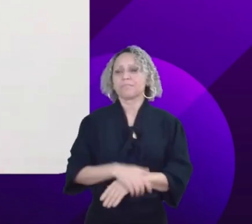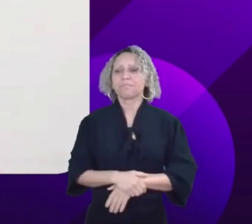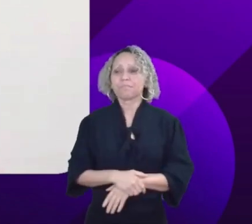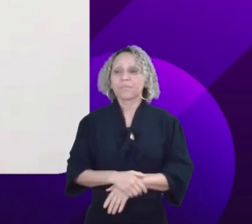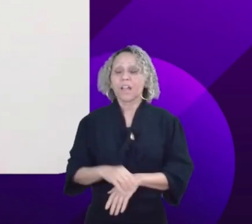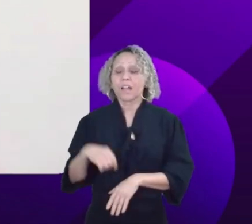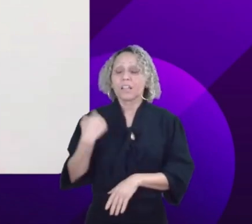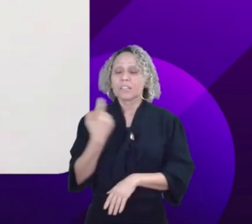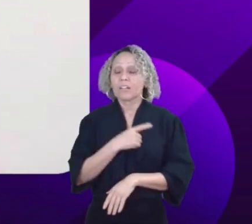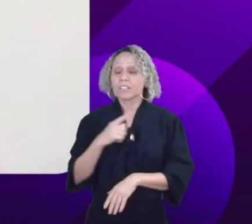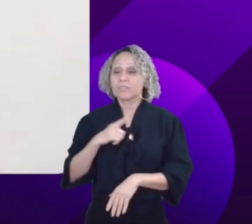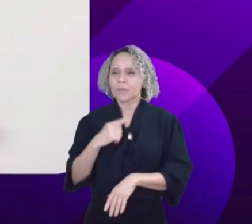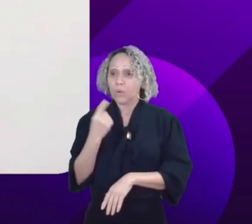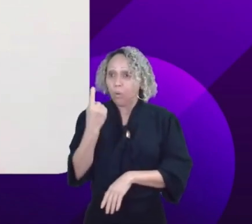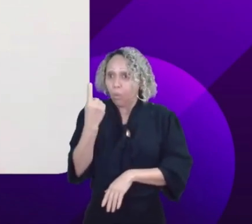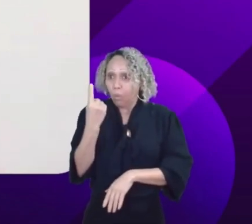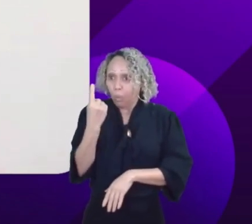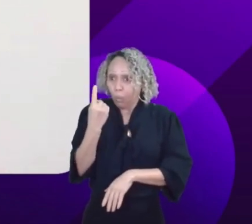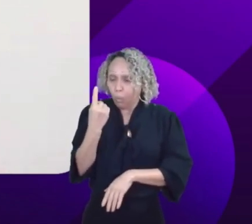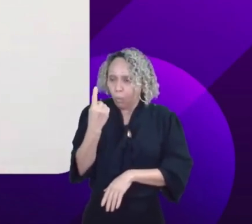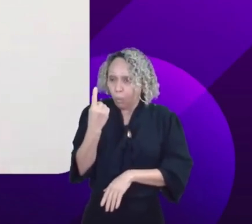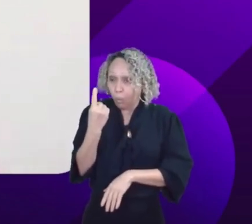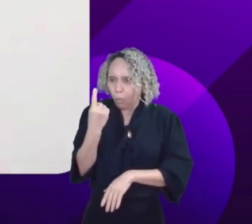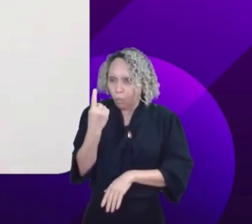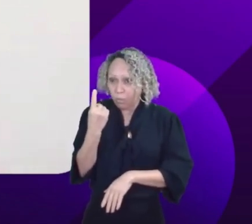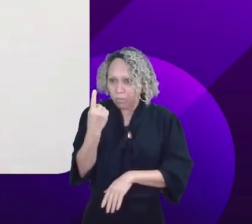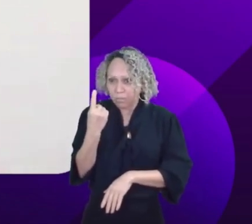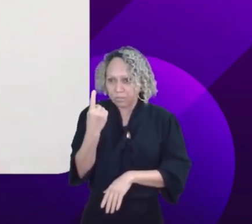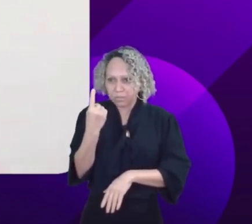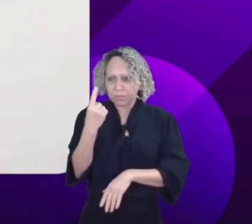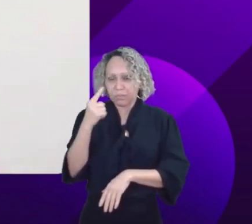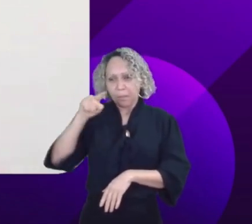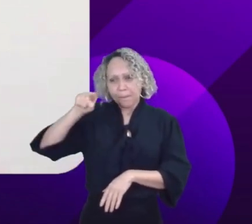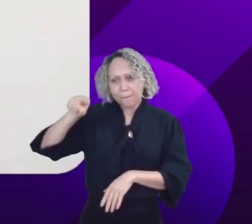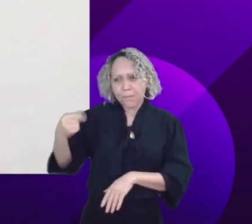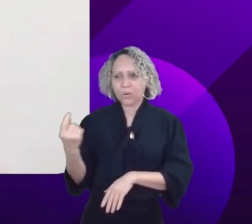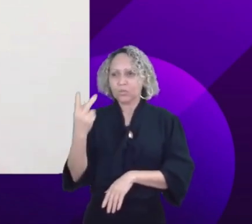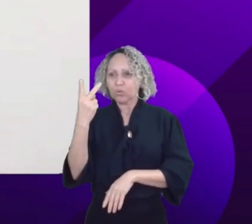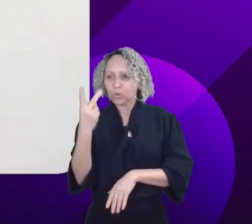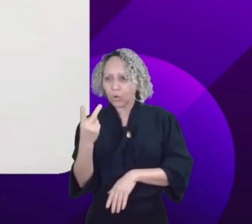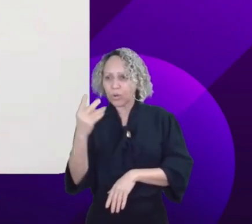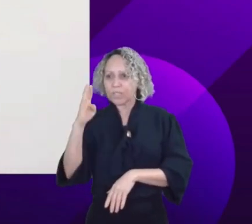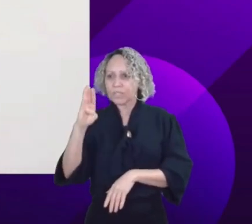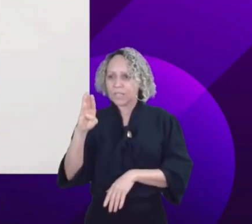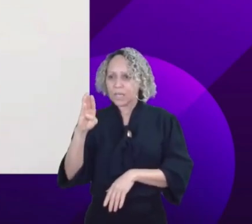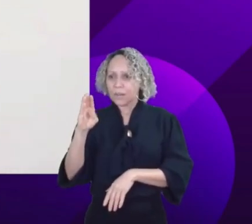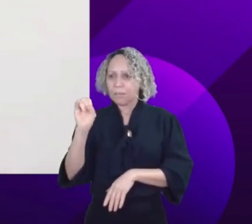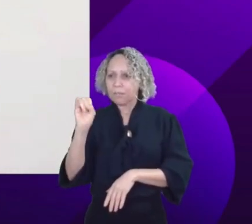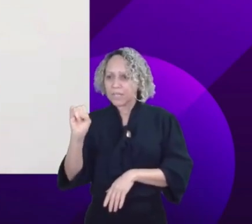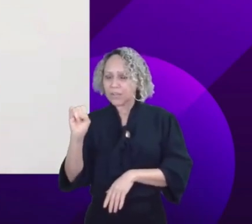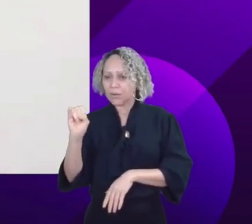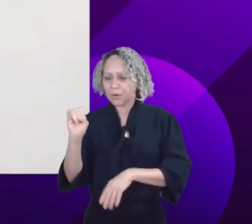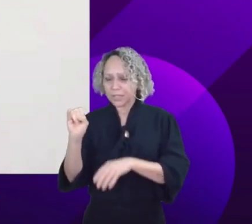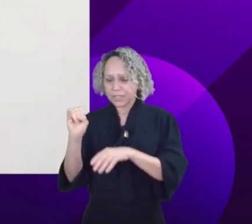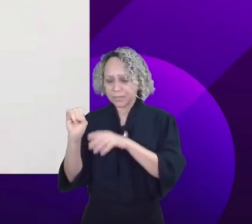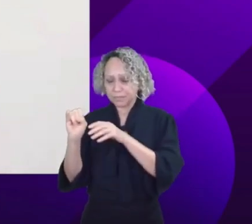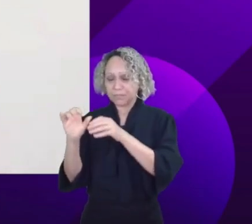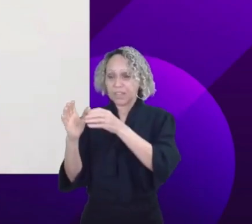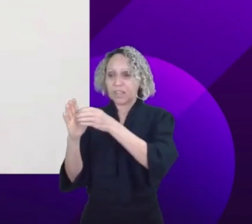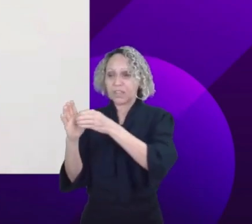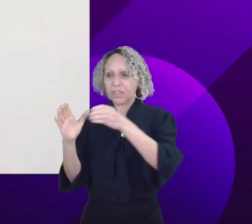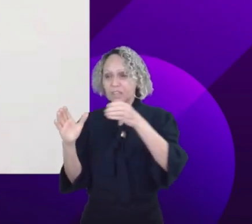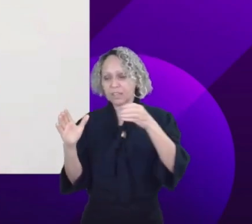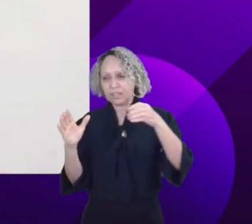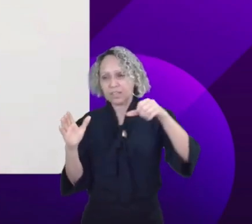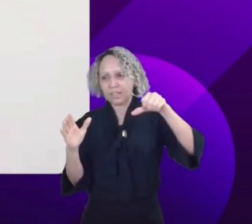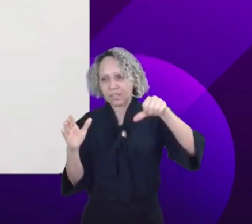em obras de infraestrutura, esse compromisso, né, claro, e desse valor, 900 milhões é para ser aplicado em serviços